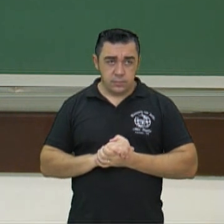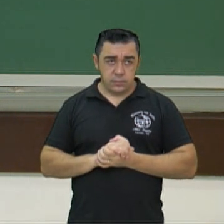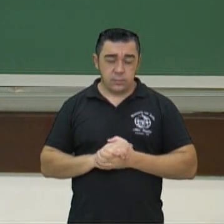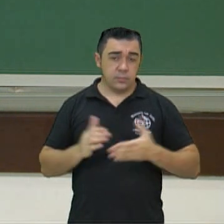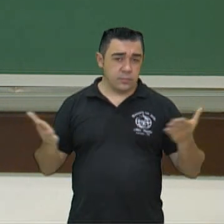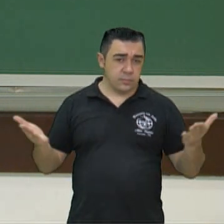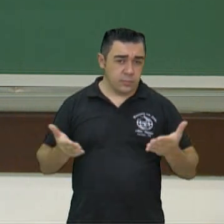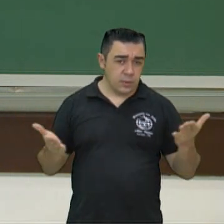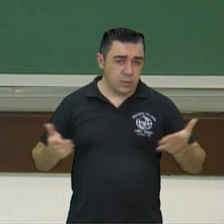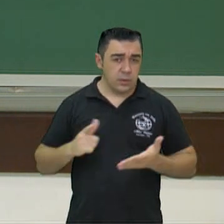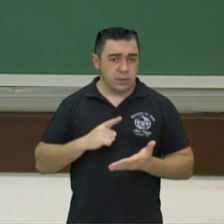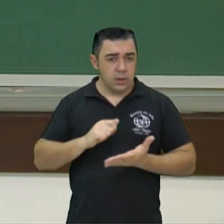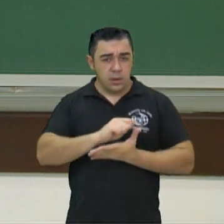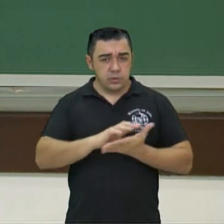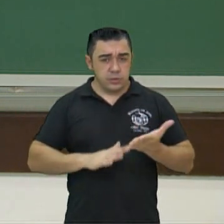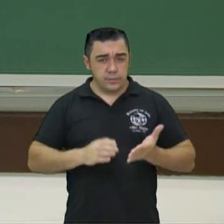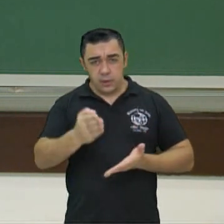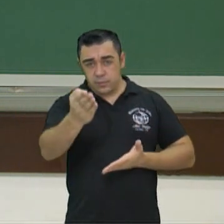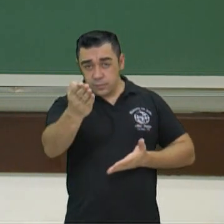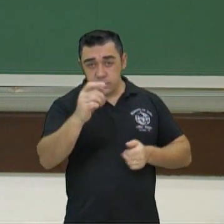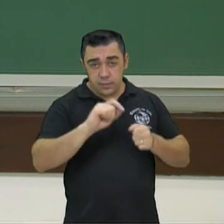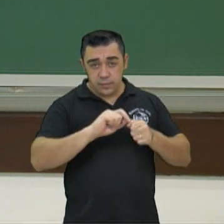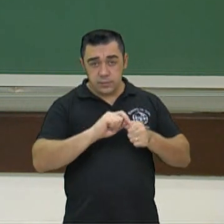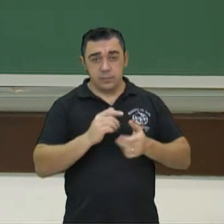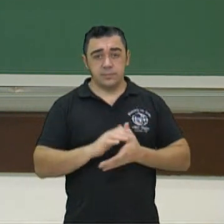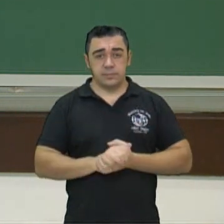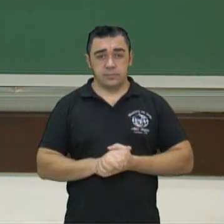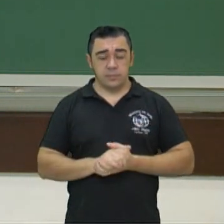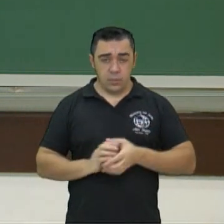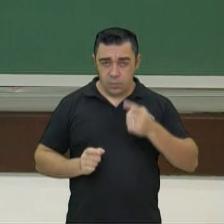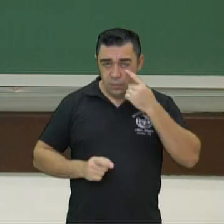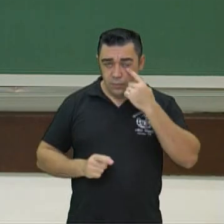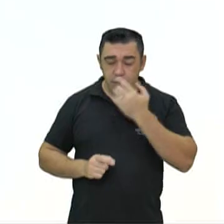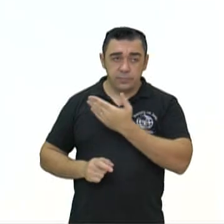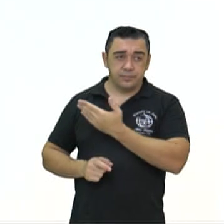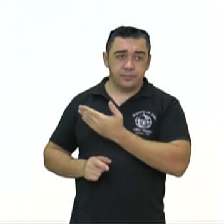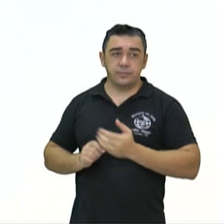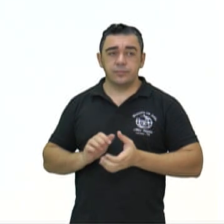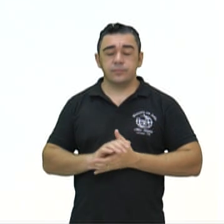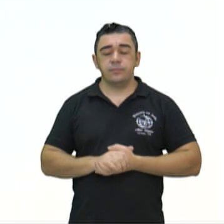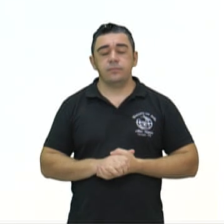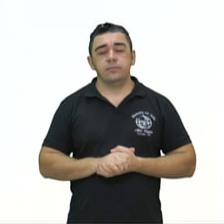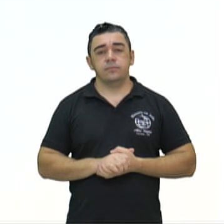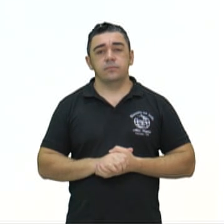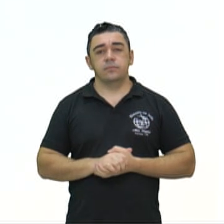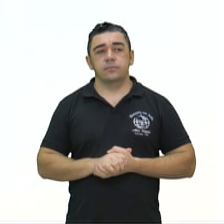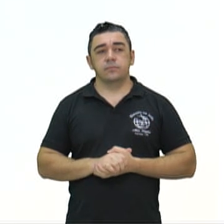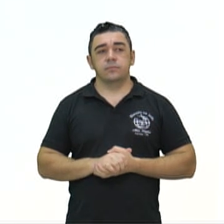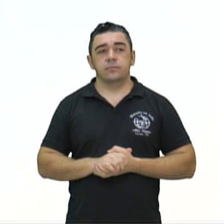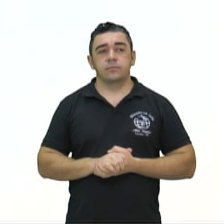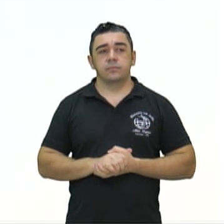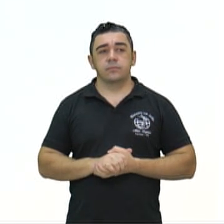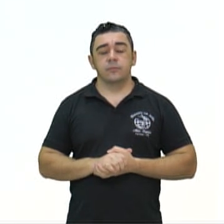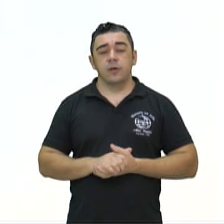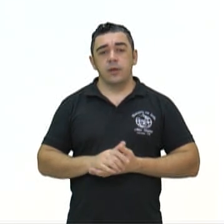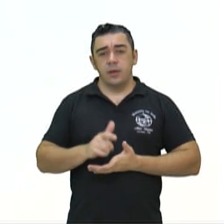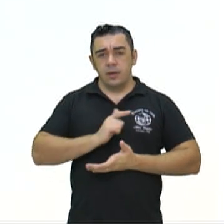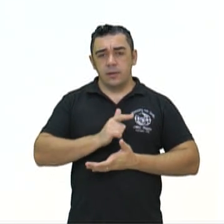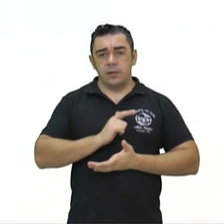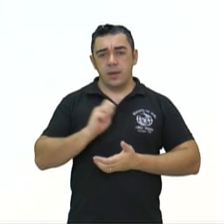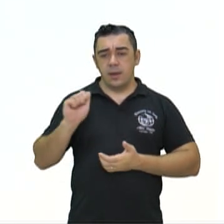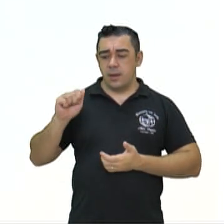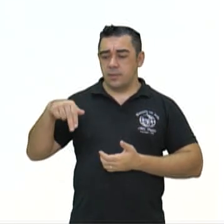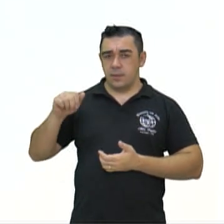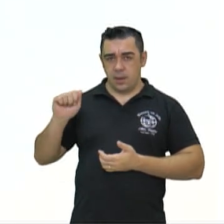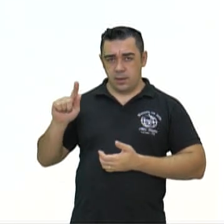E agora é a vez de vocês fazerem. Vamos lá? Exercício número 1. Considere os anagramas